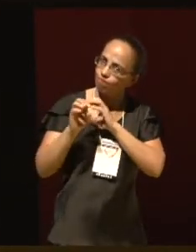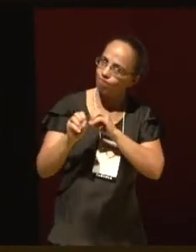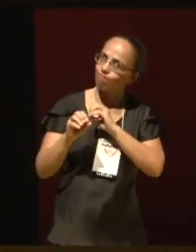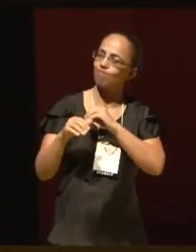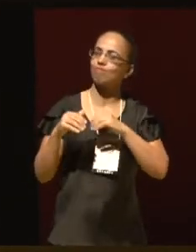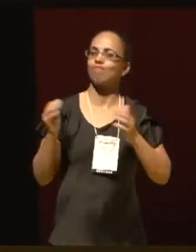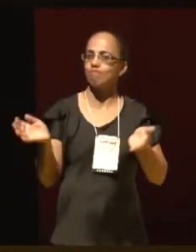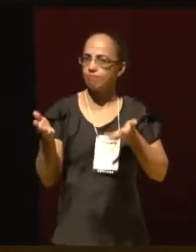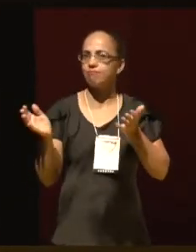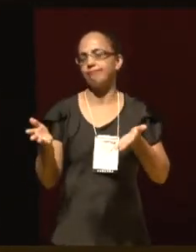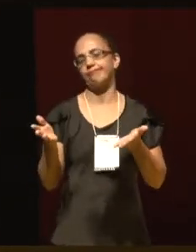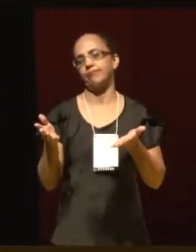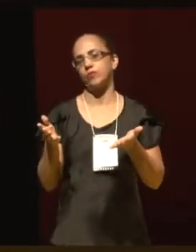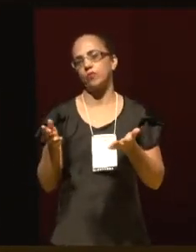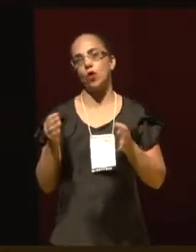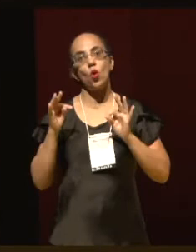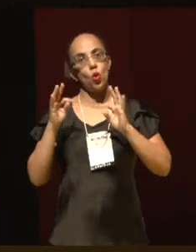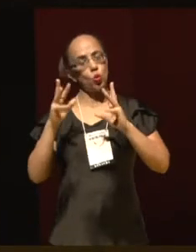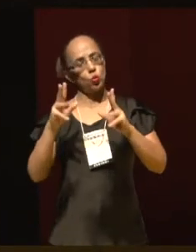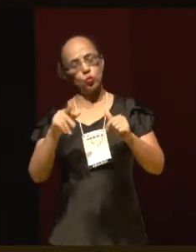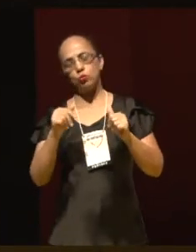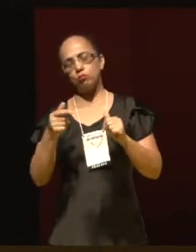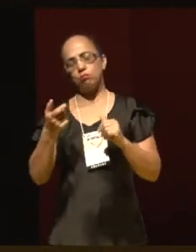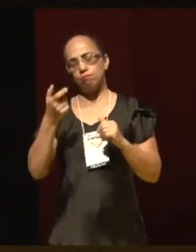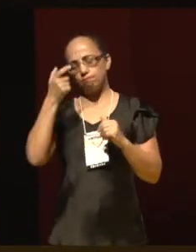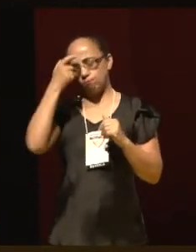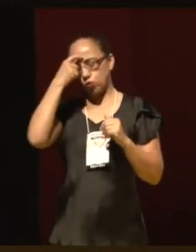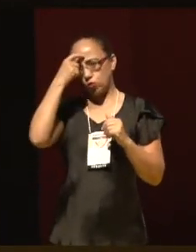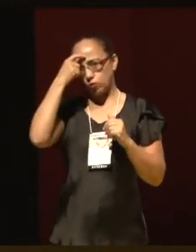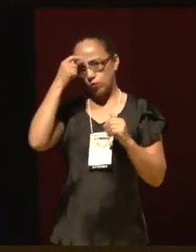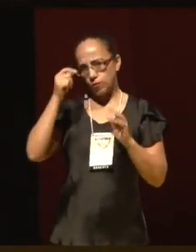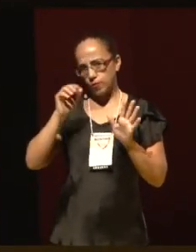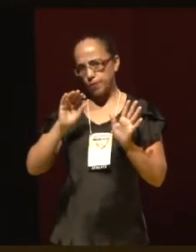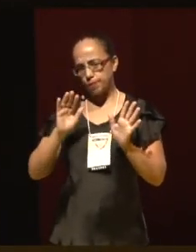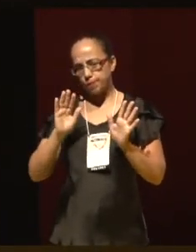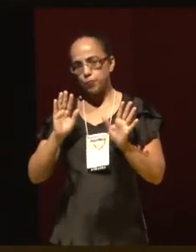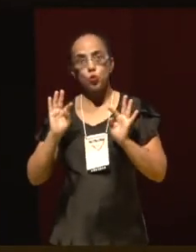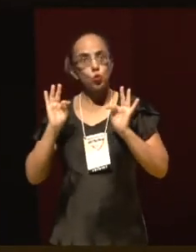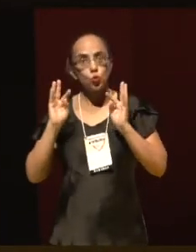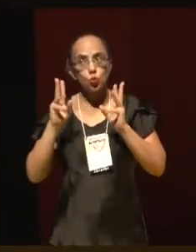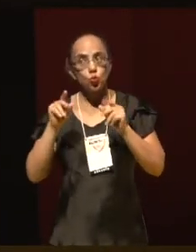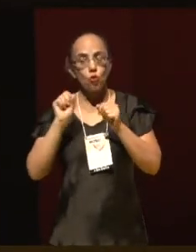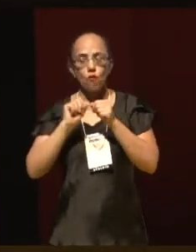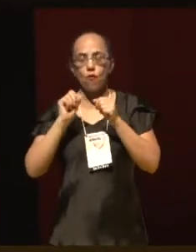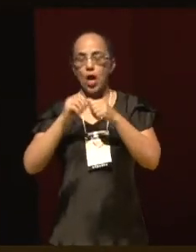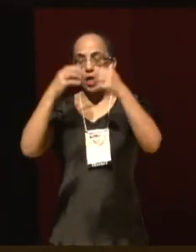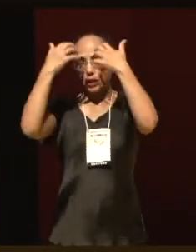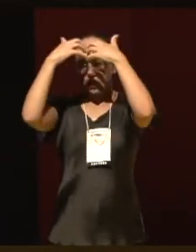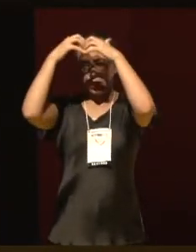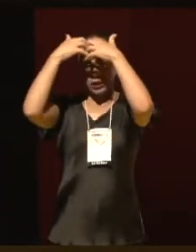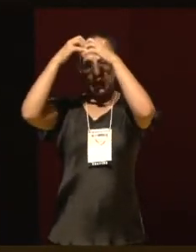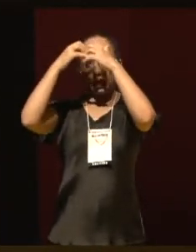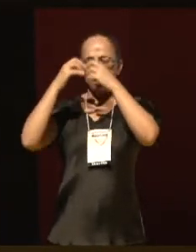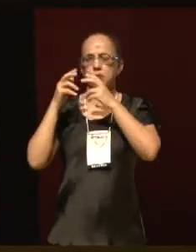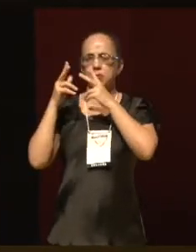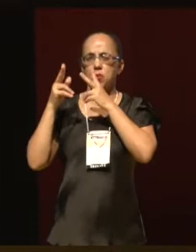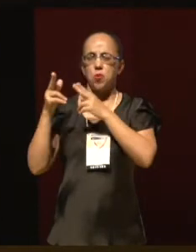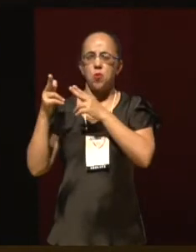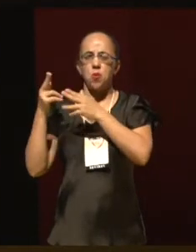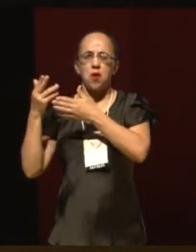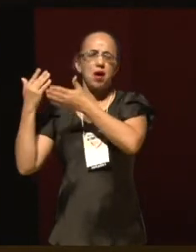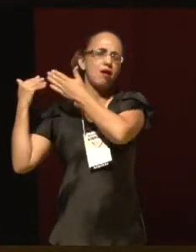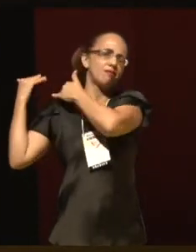Toda a consciência, melhor dito, tudo o que faz o cérebro primitivo, nesse primeiro nível, é